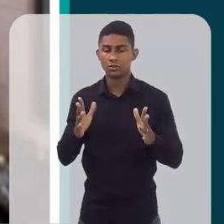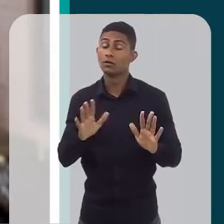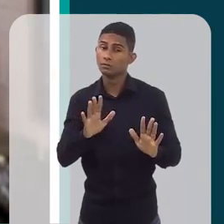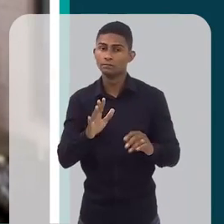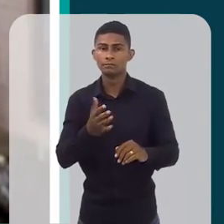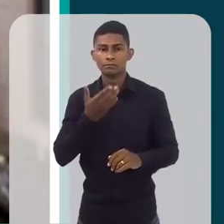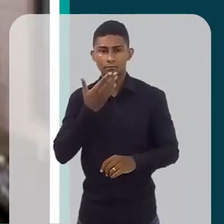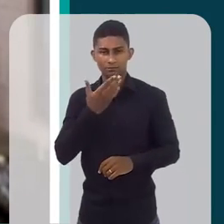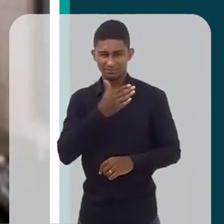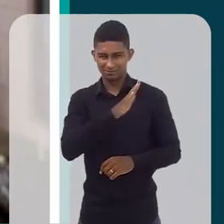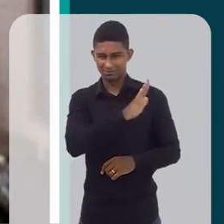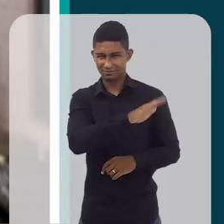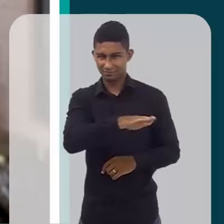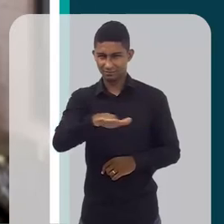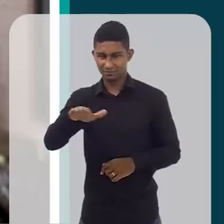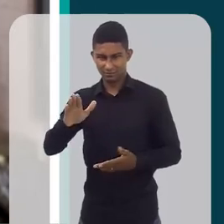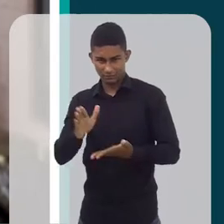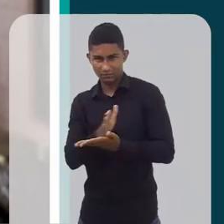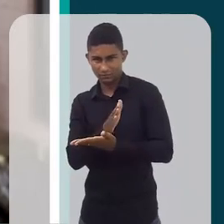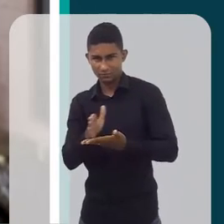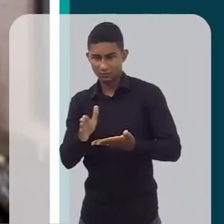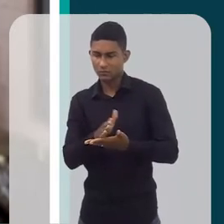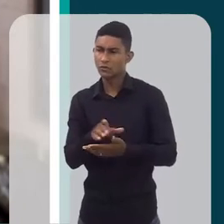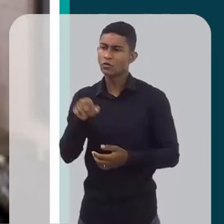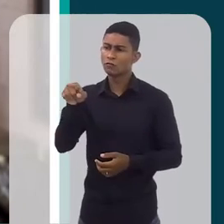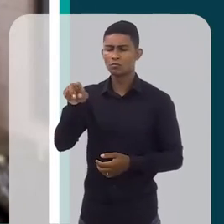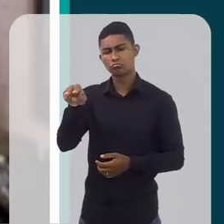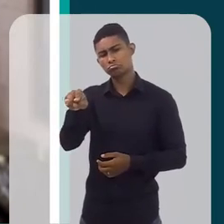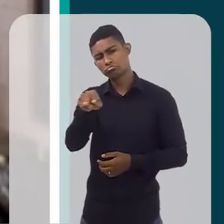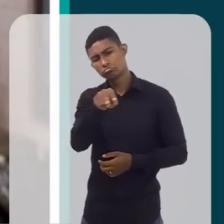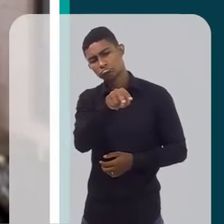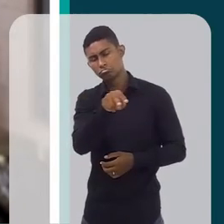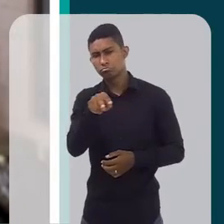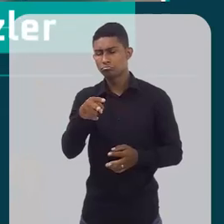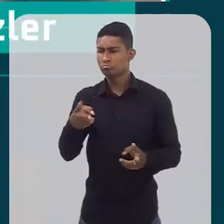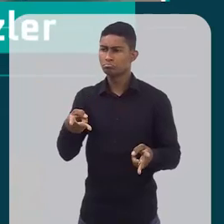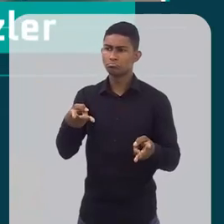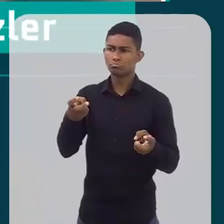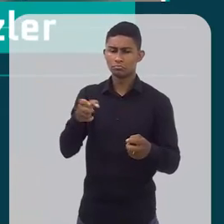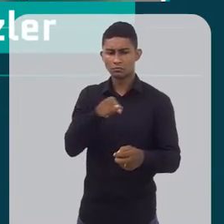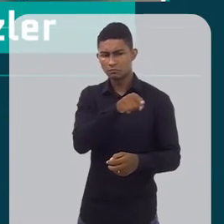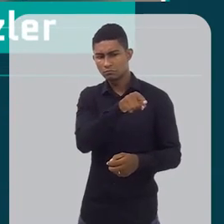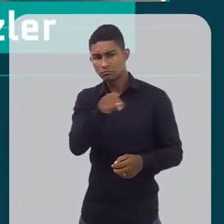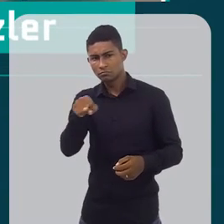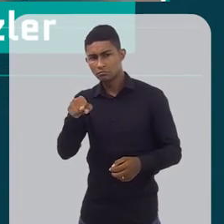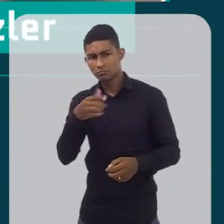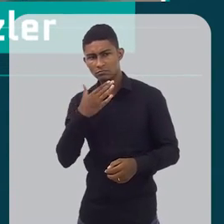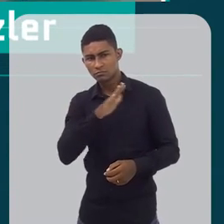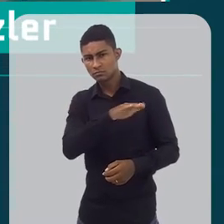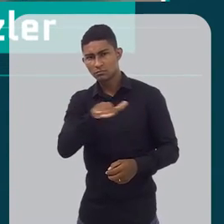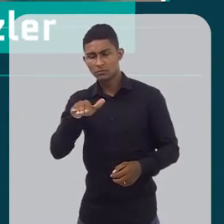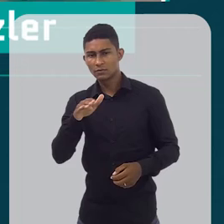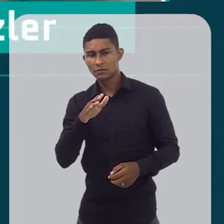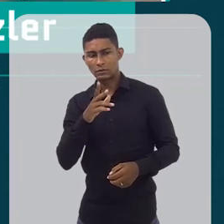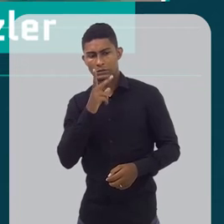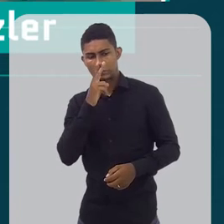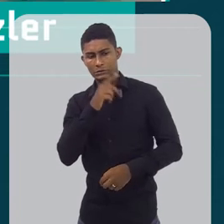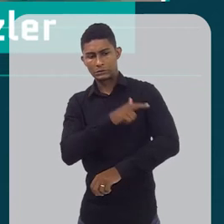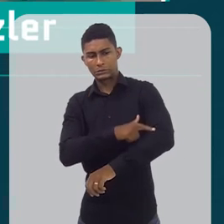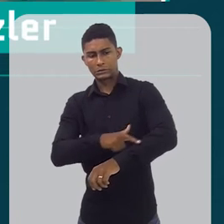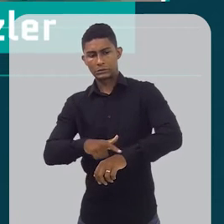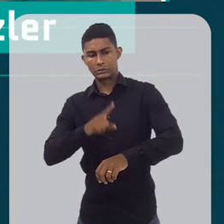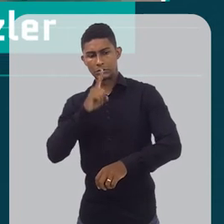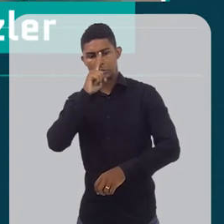Existem crianças que a senhora percebe que o fator, né, que leva essas crianças a terem um comportamento de